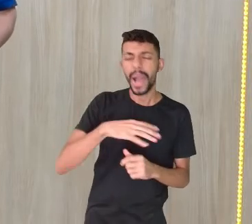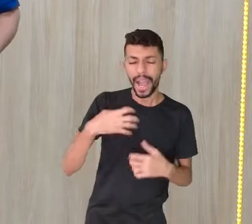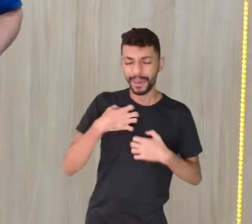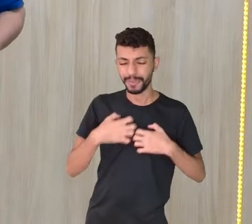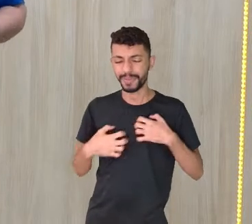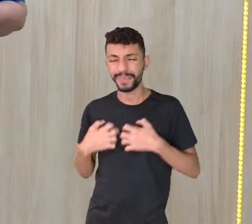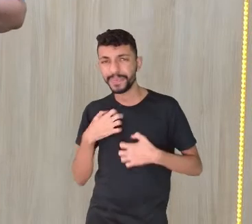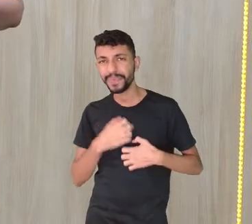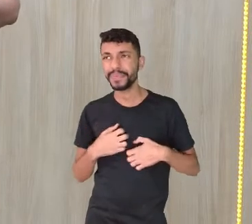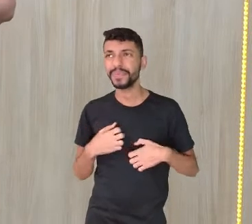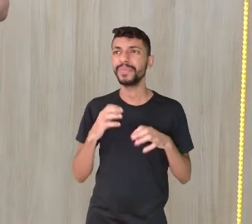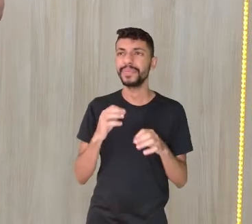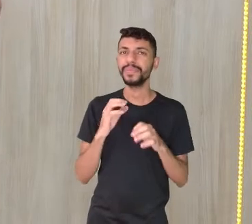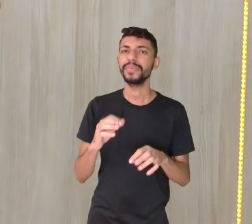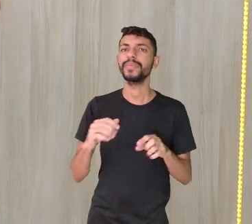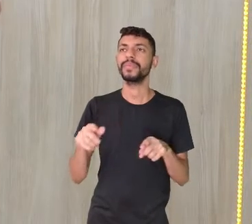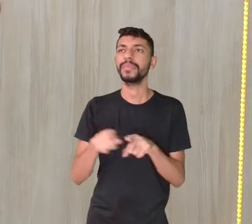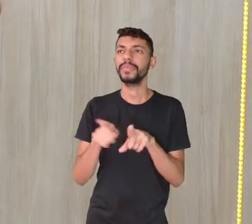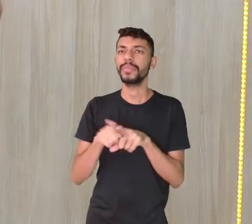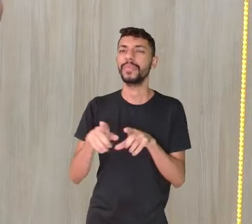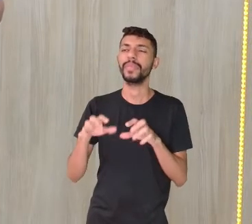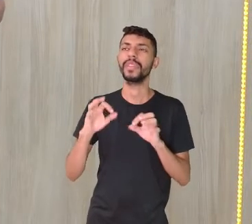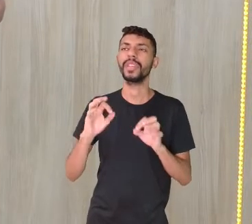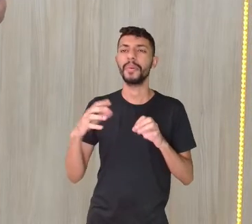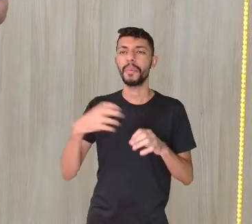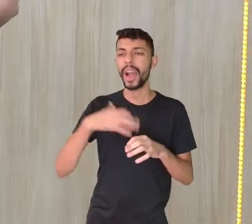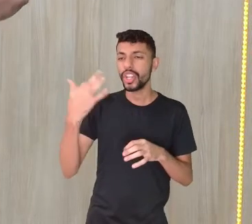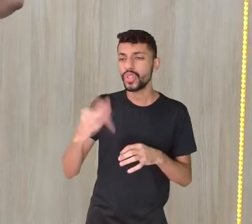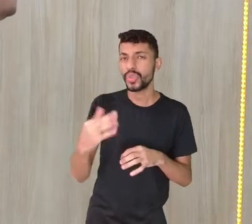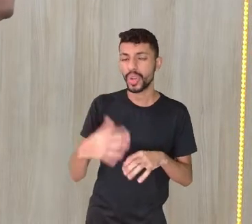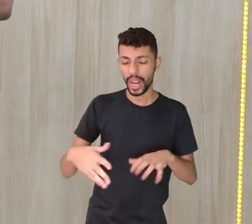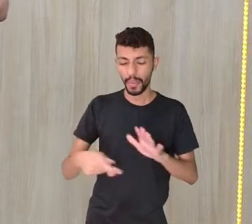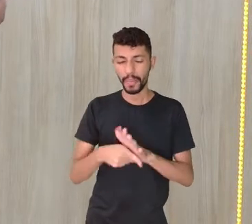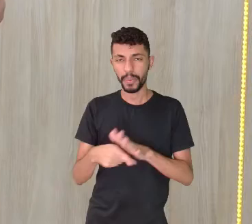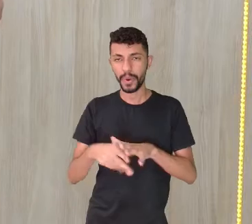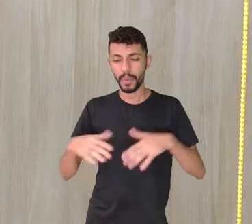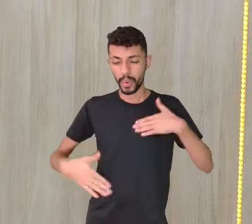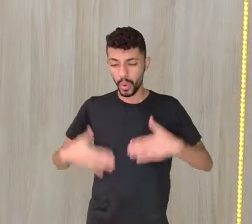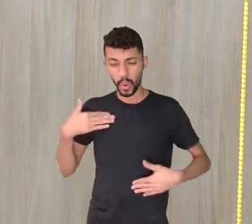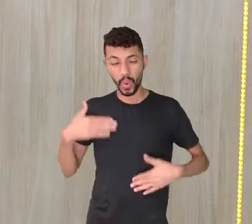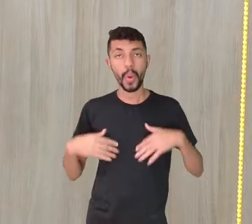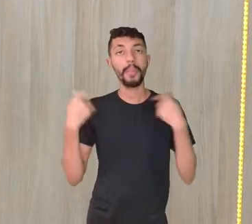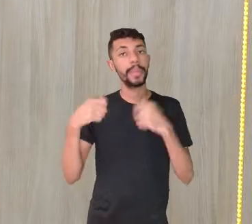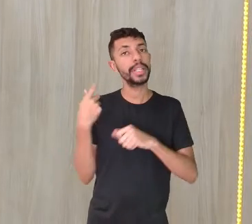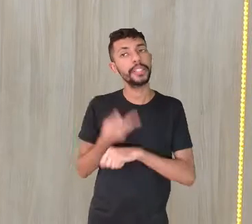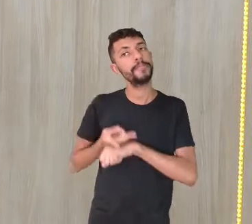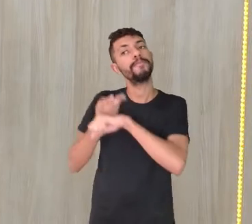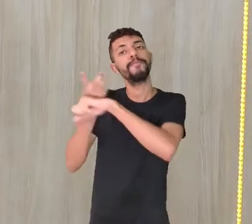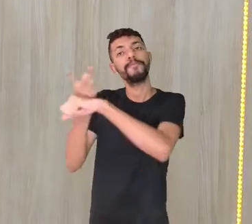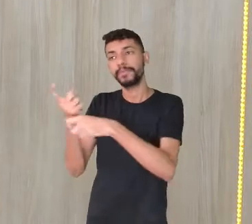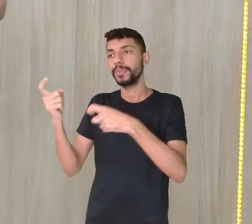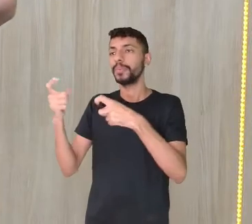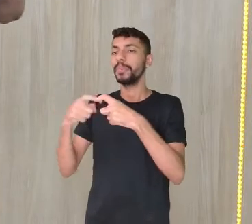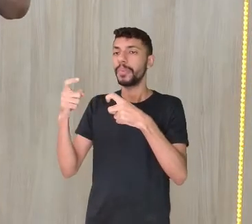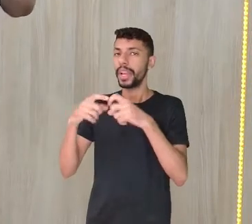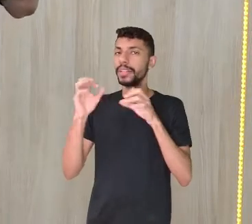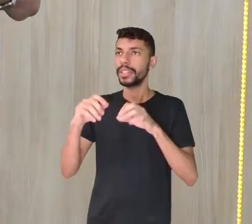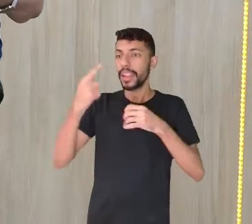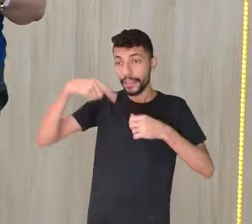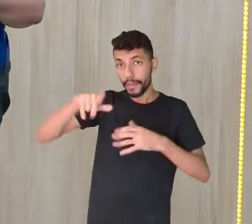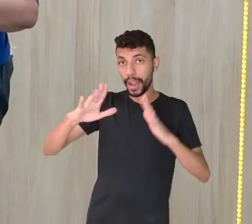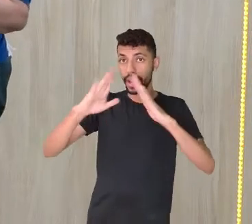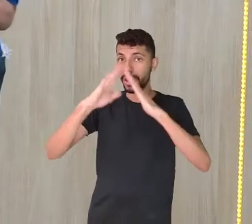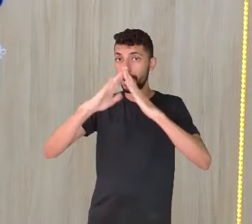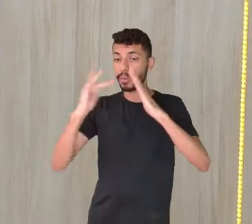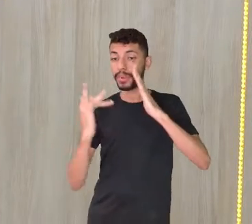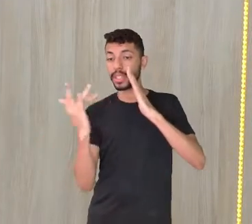uma lesão, uma vermelhidão aí em uma parte do corpo, a gente deve procurar um médico, gente. Vai lá no postinho de saúde, que vocês